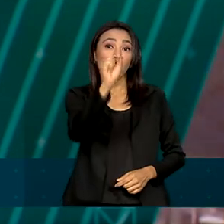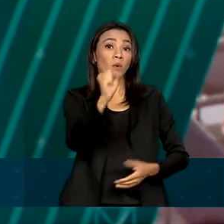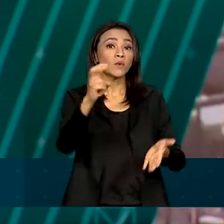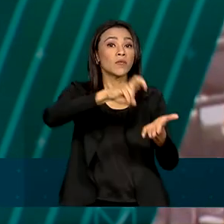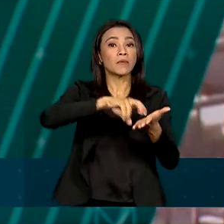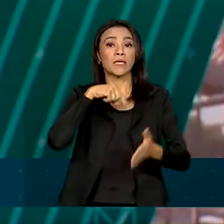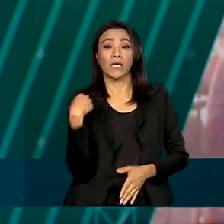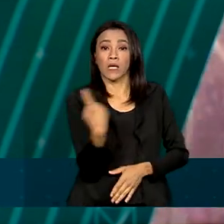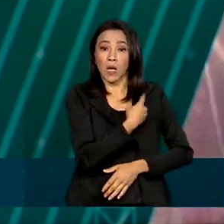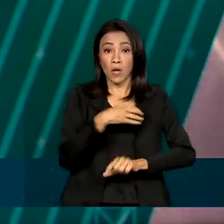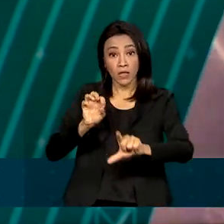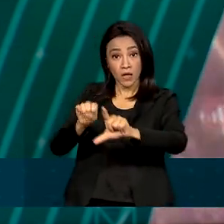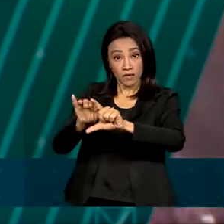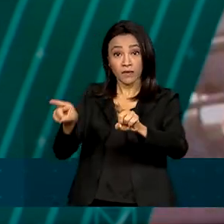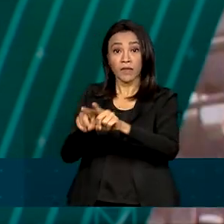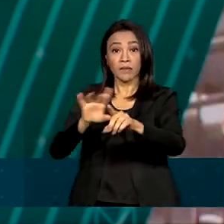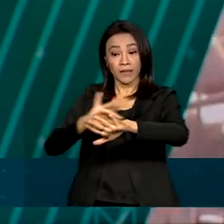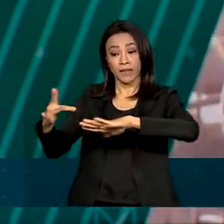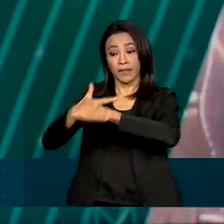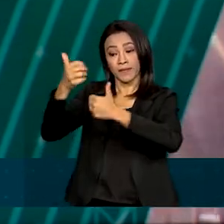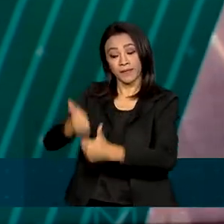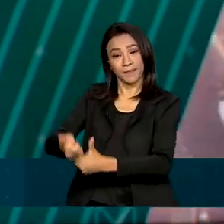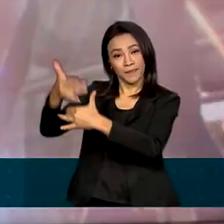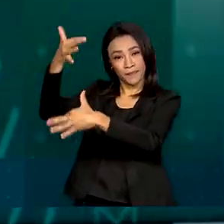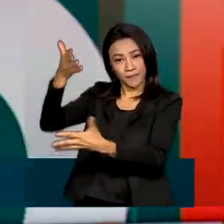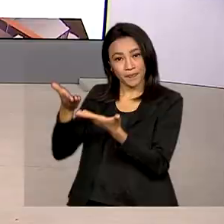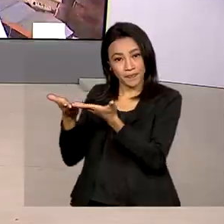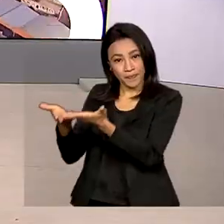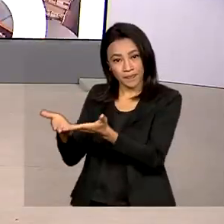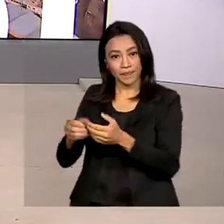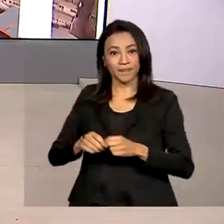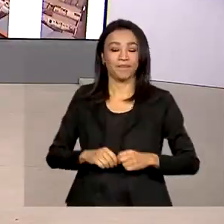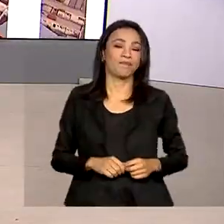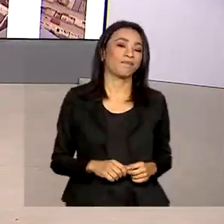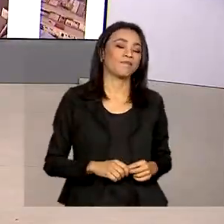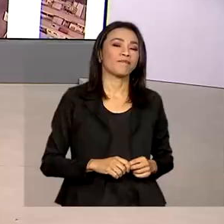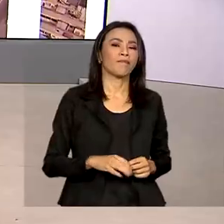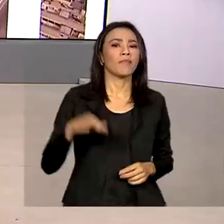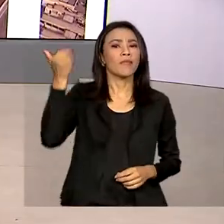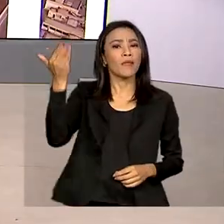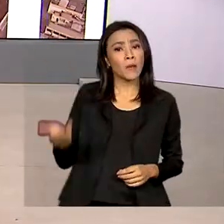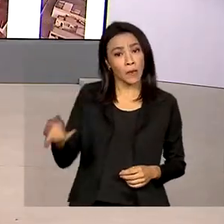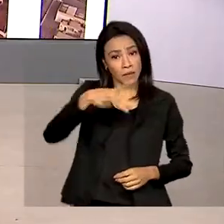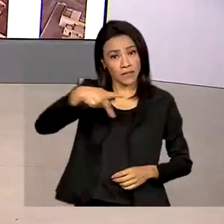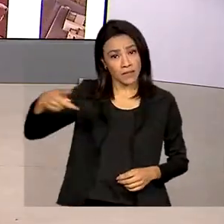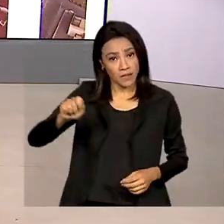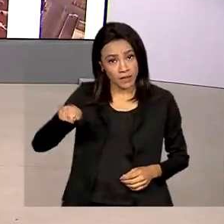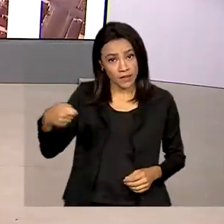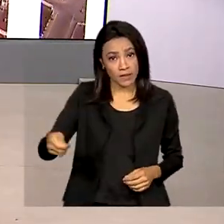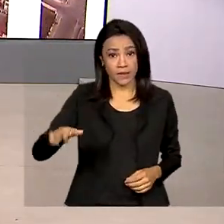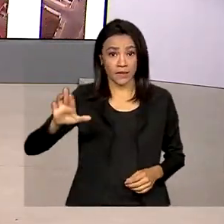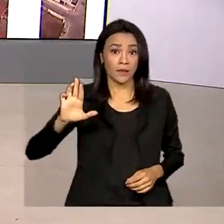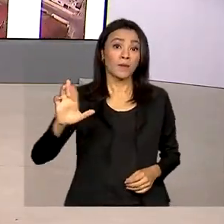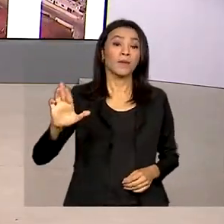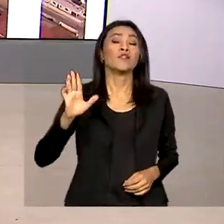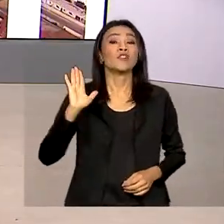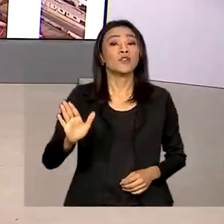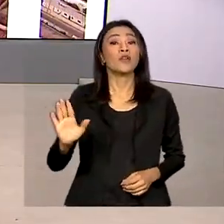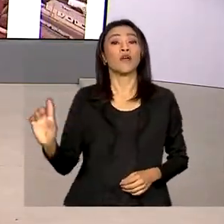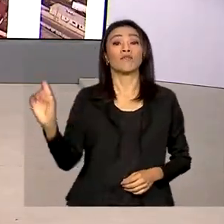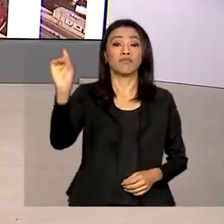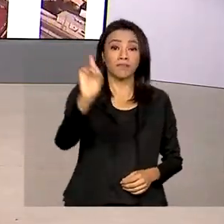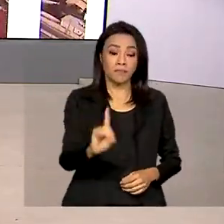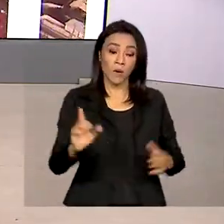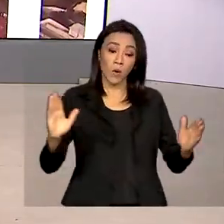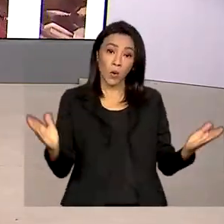Oito horas da manhã, estamos ao vivo também pelas redes sociais. O presidente eleito Luiz Inácio Lula da Silva se reúne